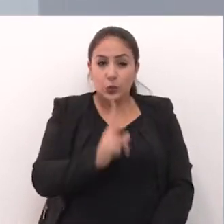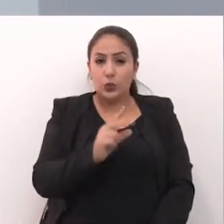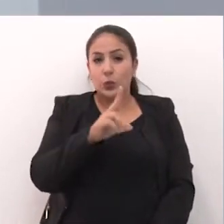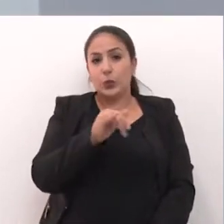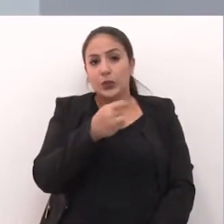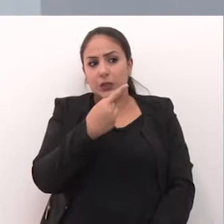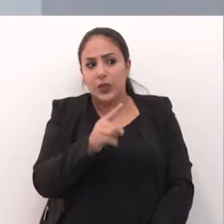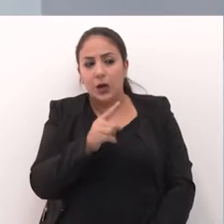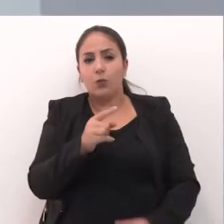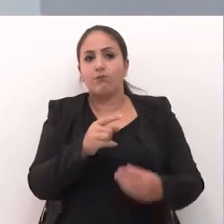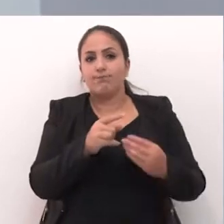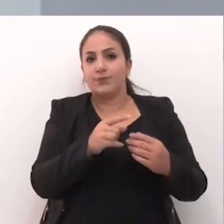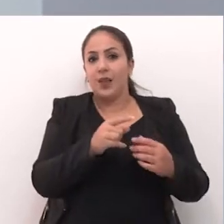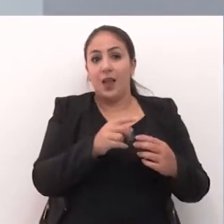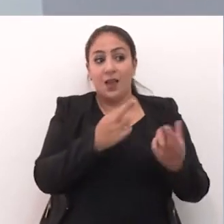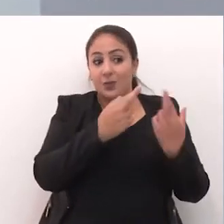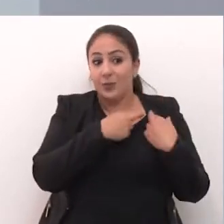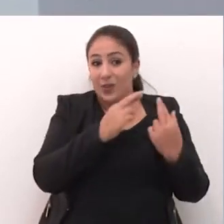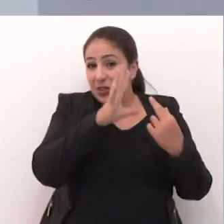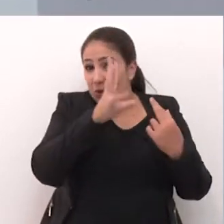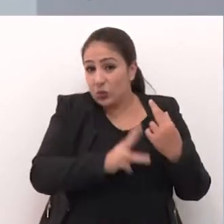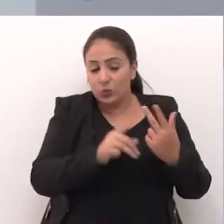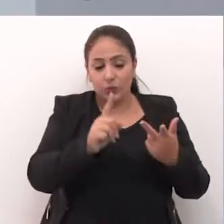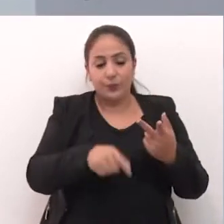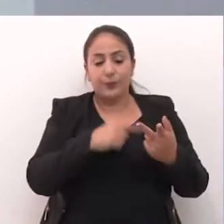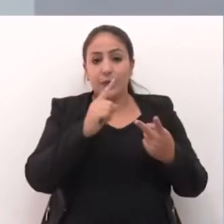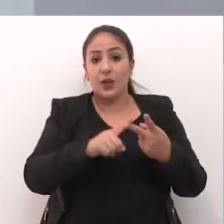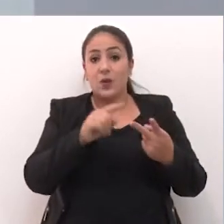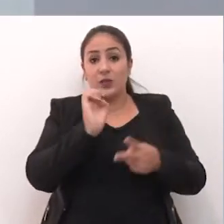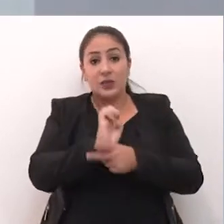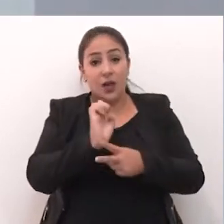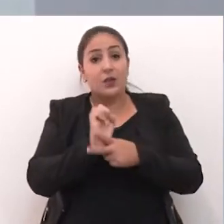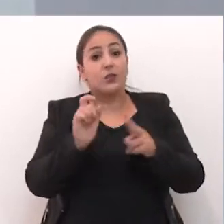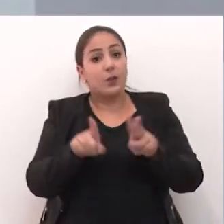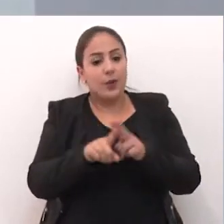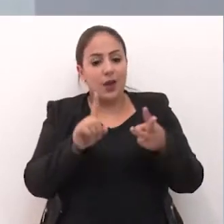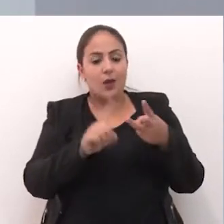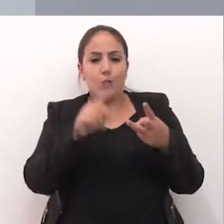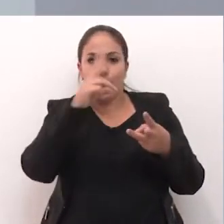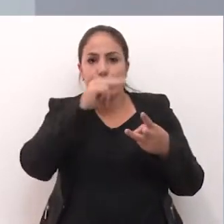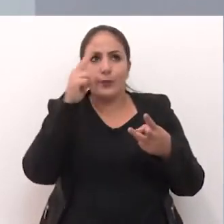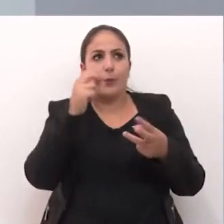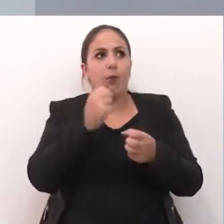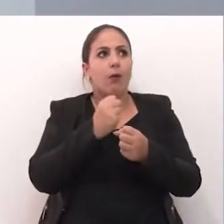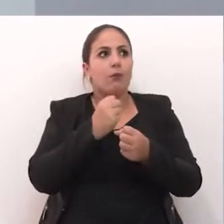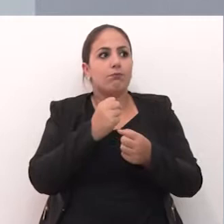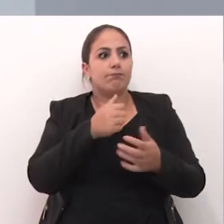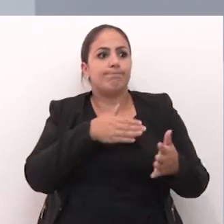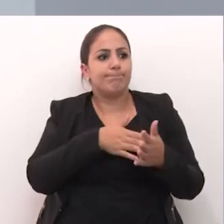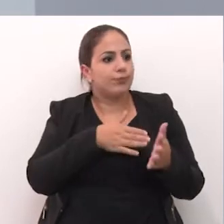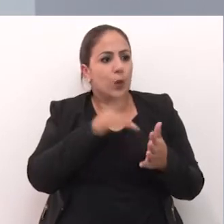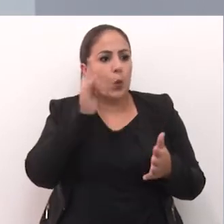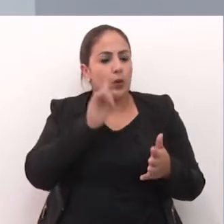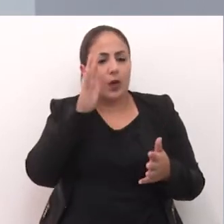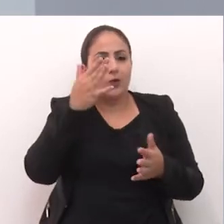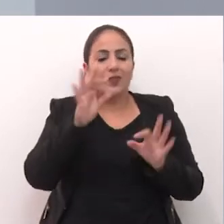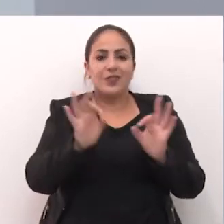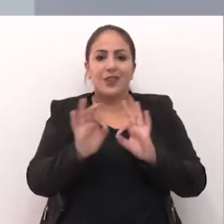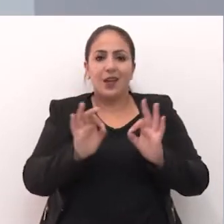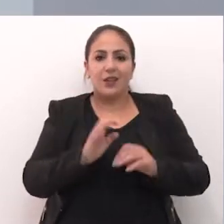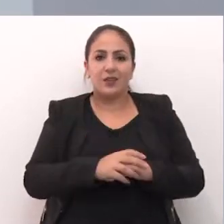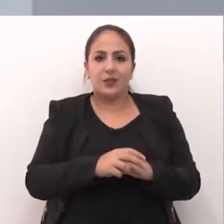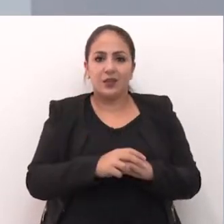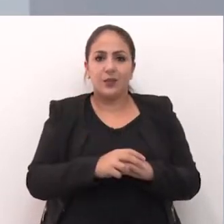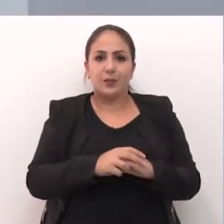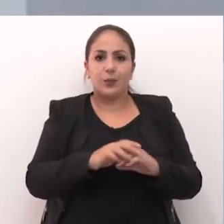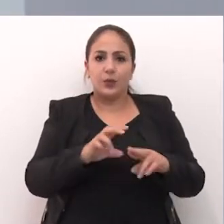recursos nas mãos da União, e os municípios, aqueles que deveriam ter capacidade de resolver os problemas, ficam com as mãos atadas, sendo os prefeitos, poderíamos dizer,